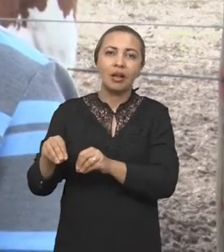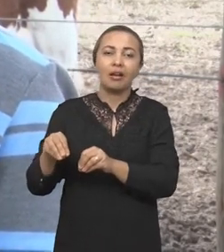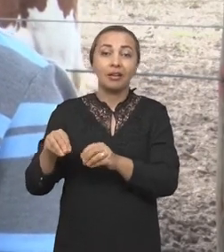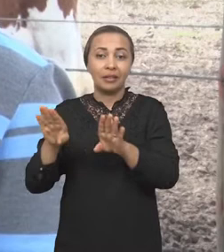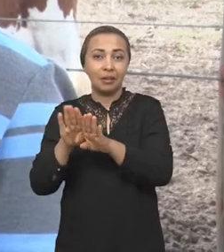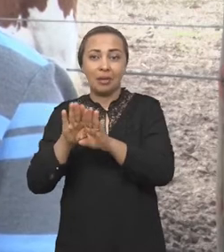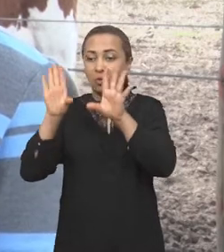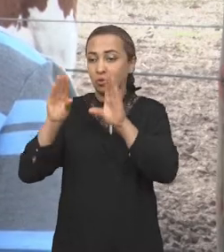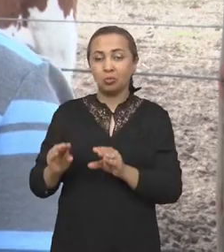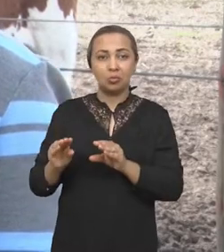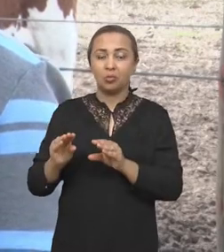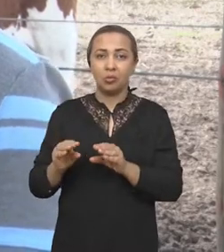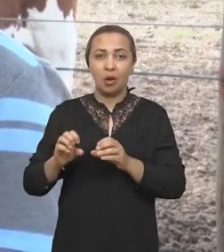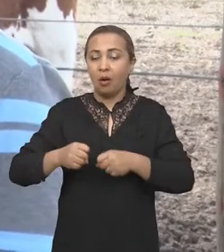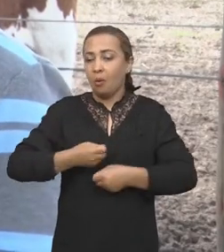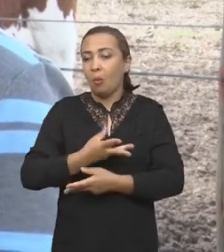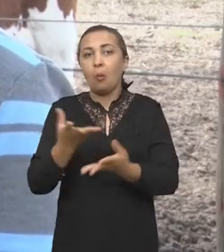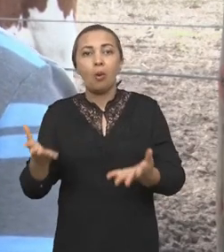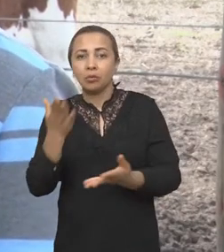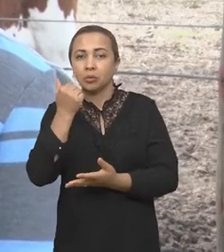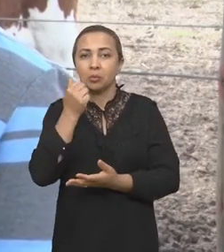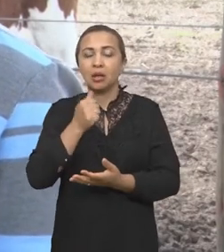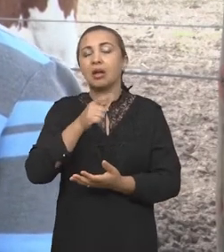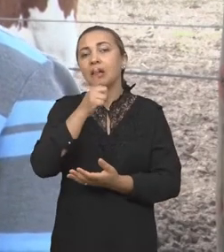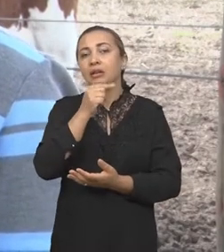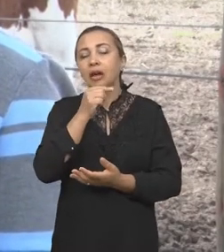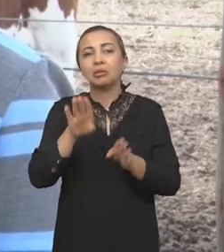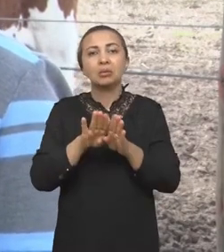ele reduz também a alimentação e o consumo de água